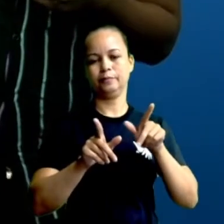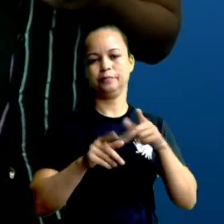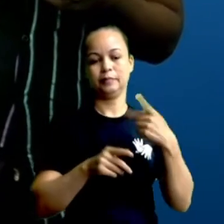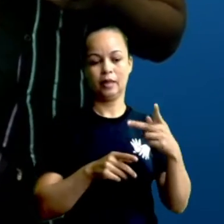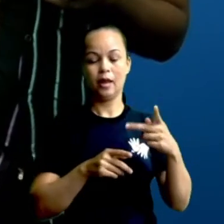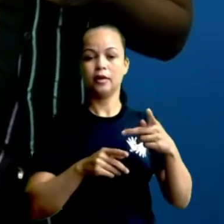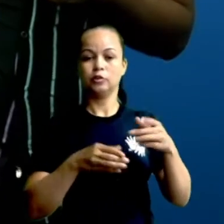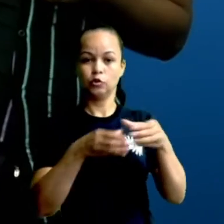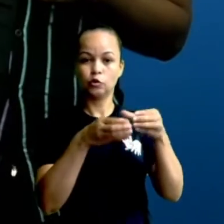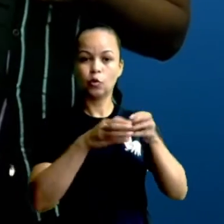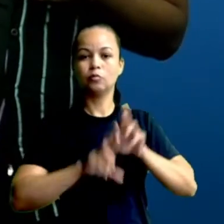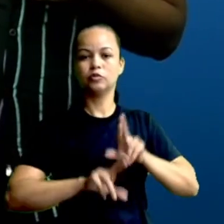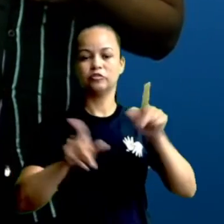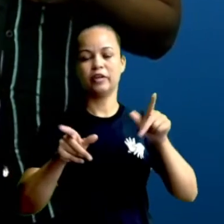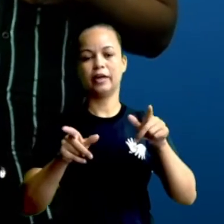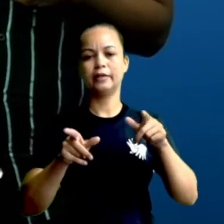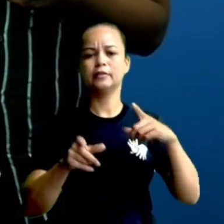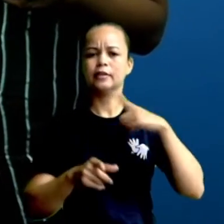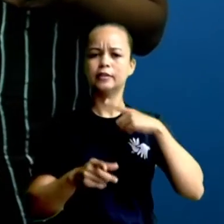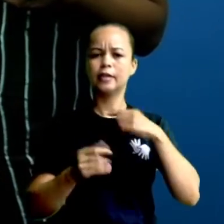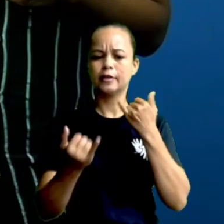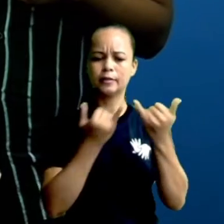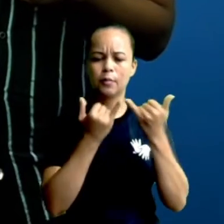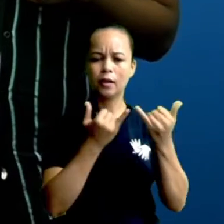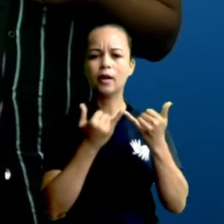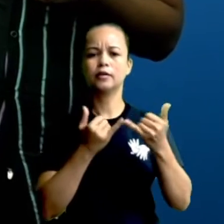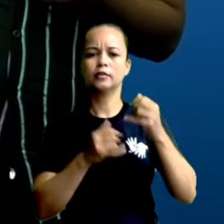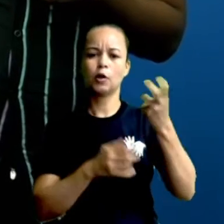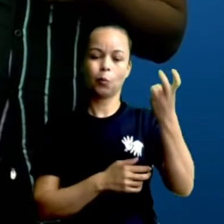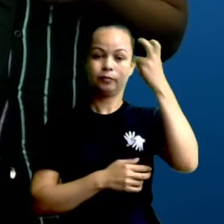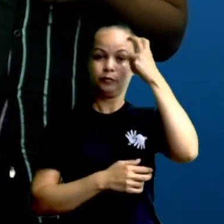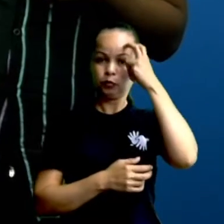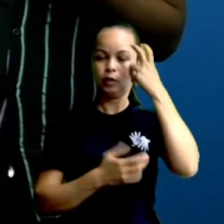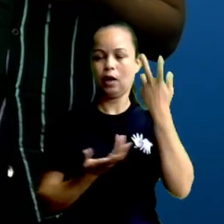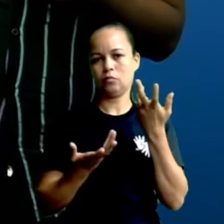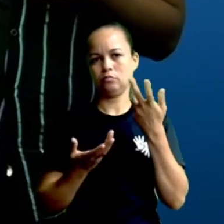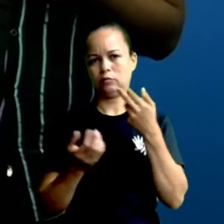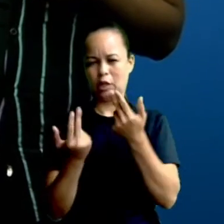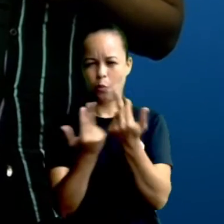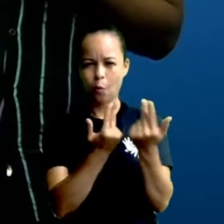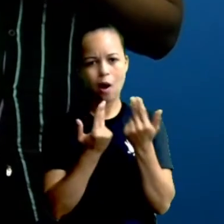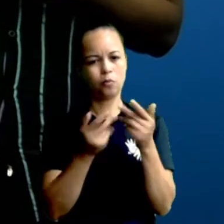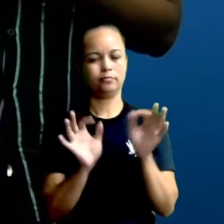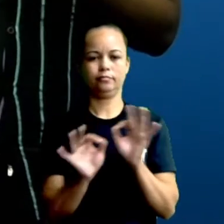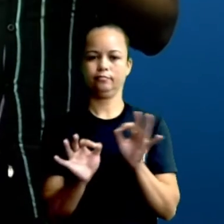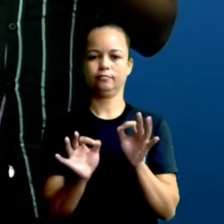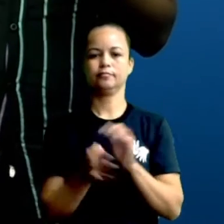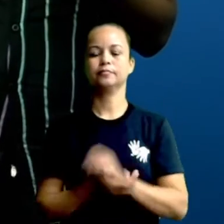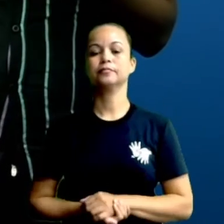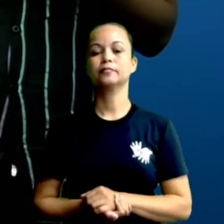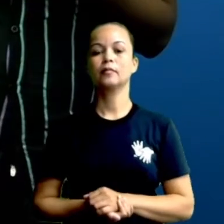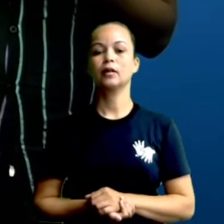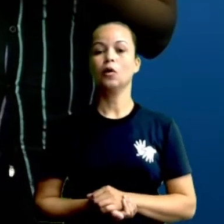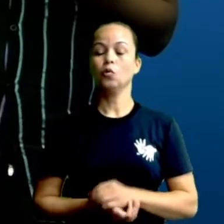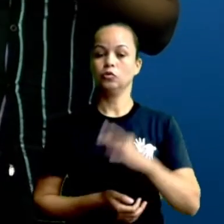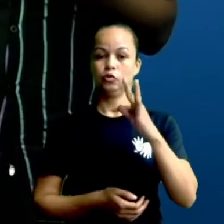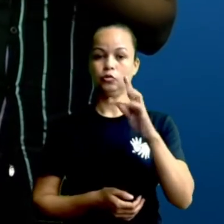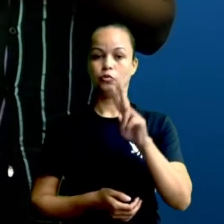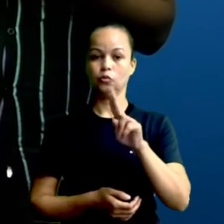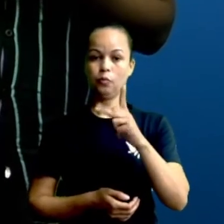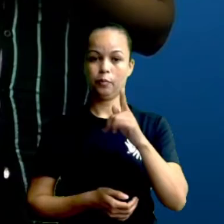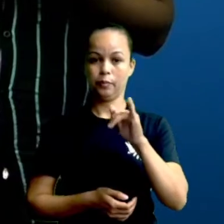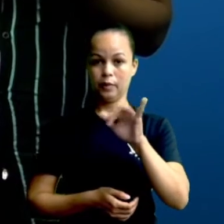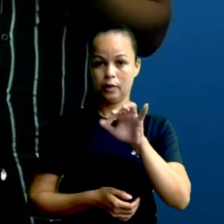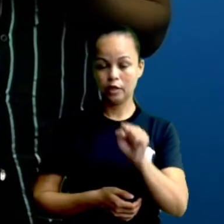diferentes aldeamentos, eles possuíam semelhanças culturais. Não quer dizer que eles eram iguais, tá? Os tupis,